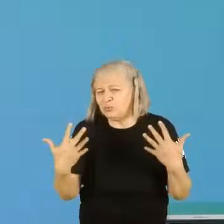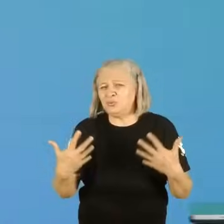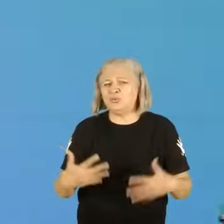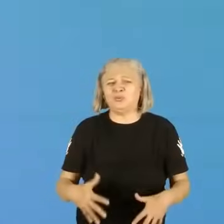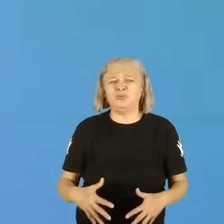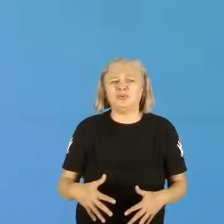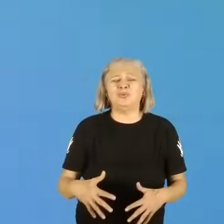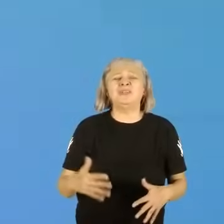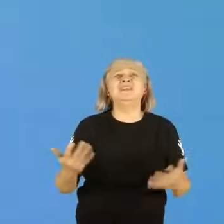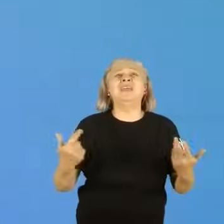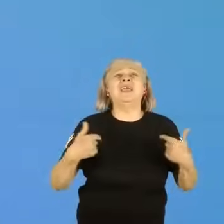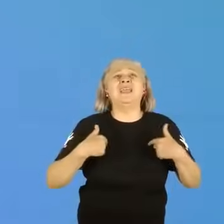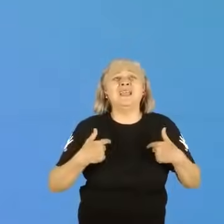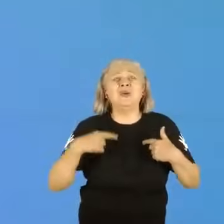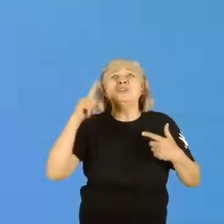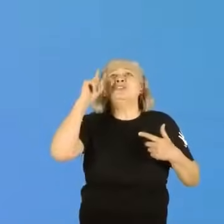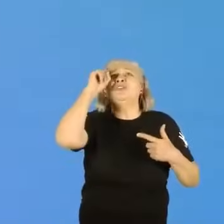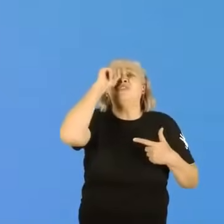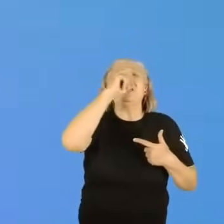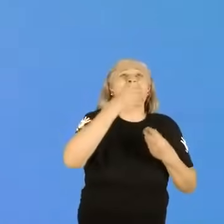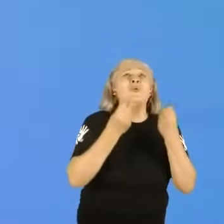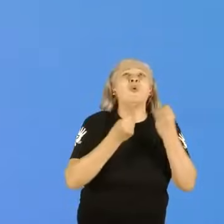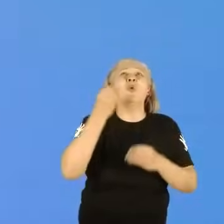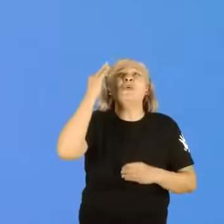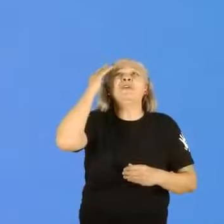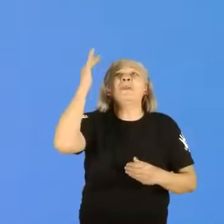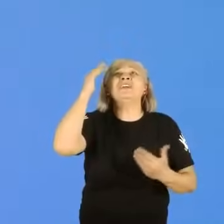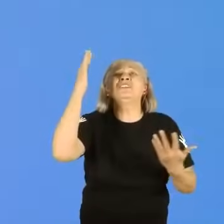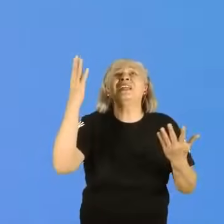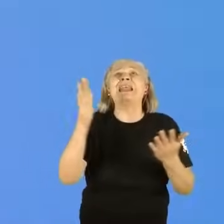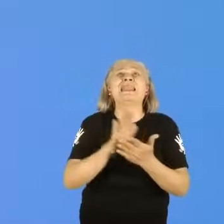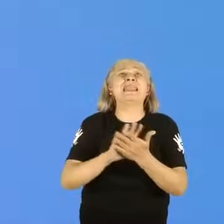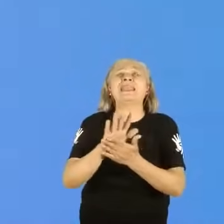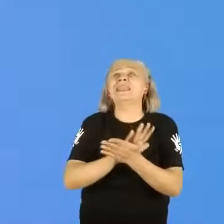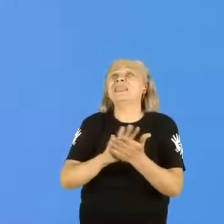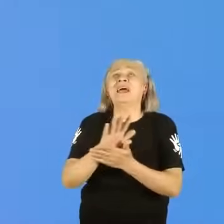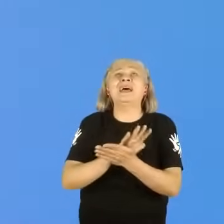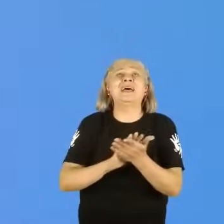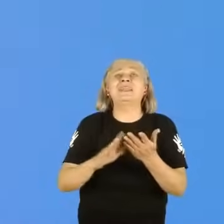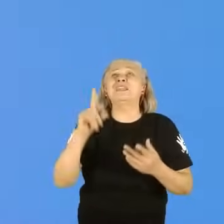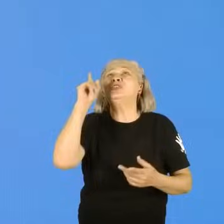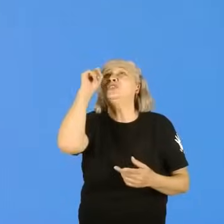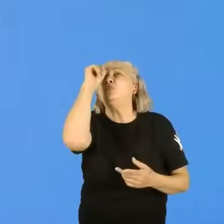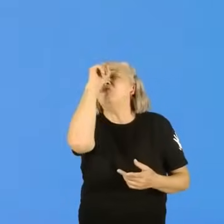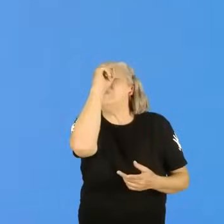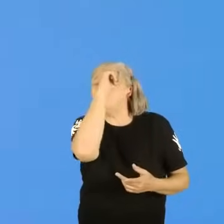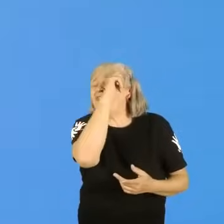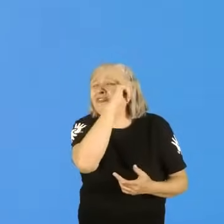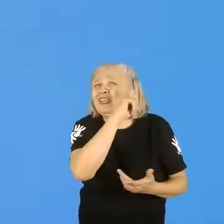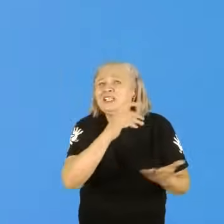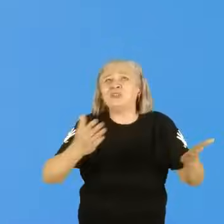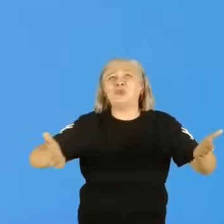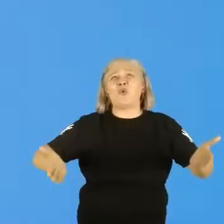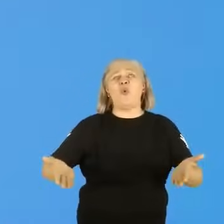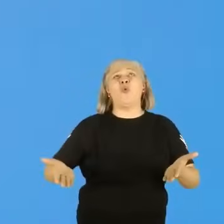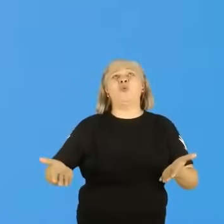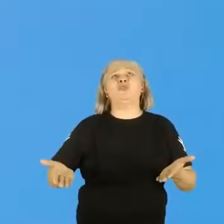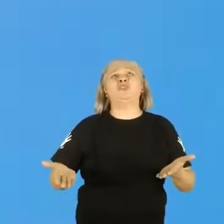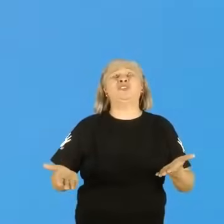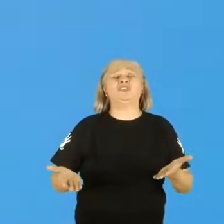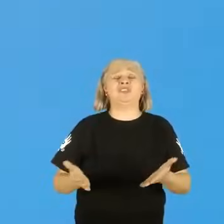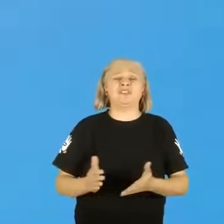minha caminhada, vivi ou imaginaria estar vivendo um tempo tão difícil como esse que eu estou vivendo. Talvez